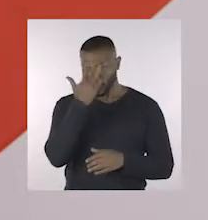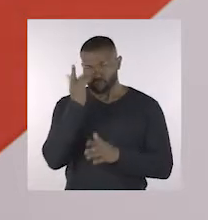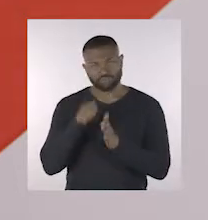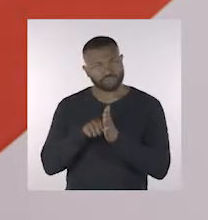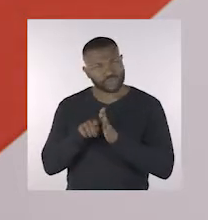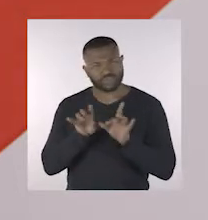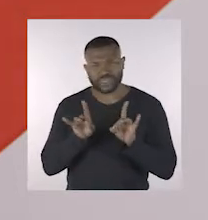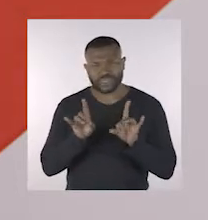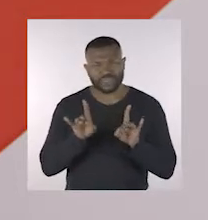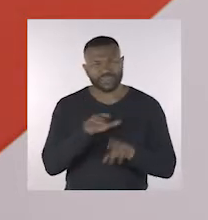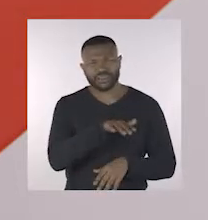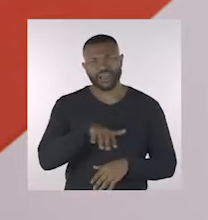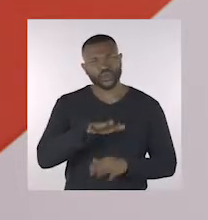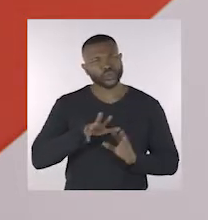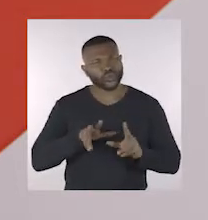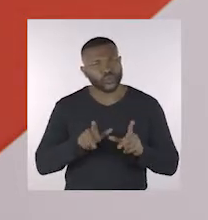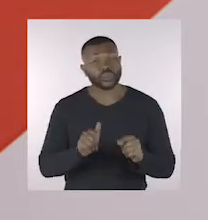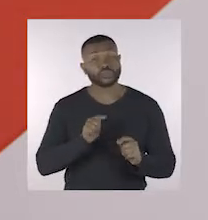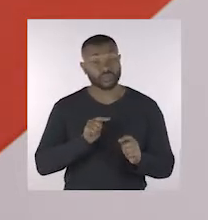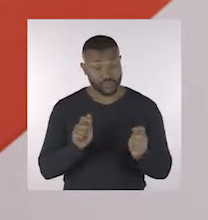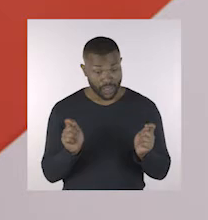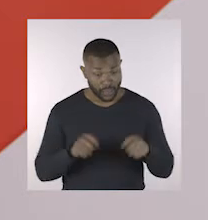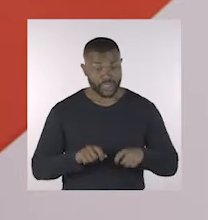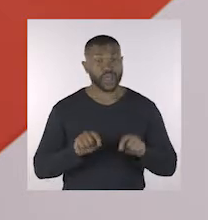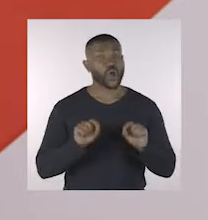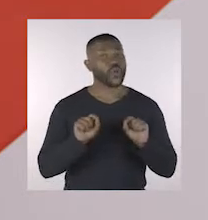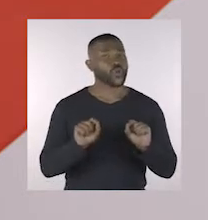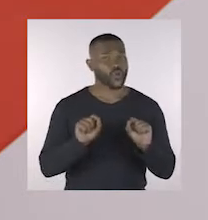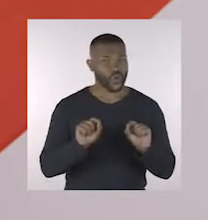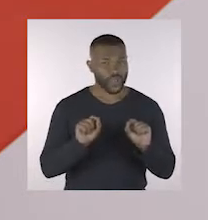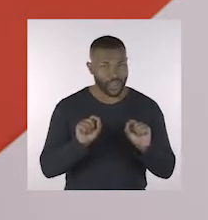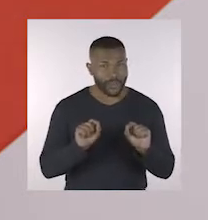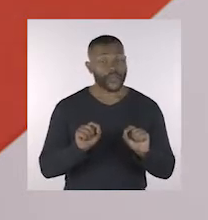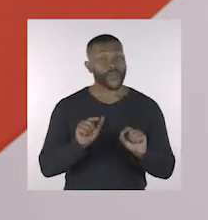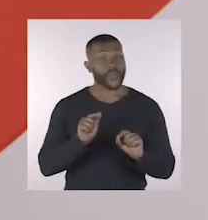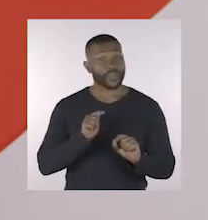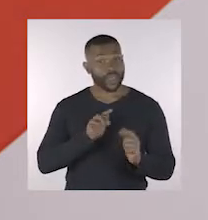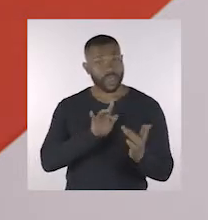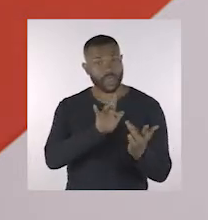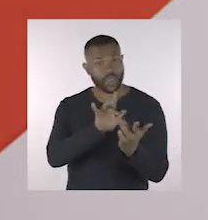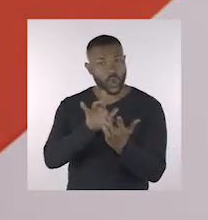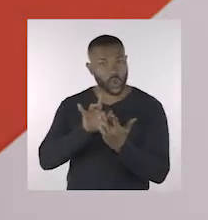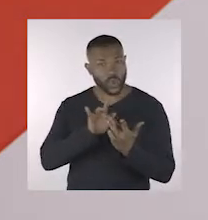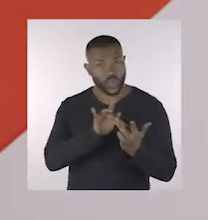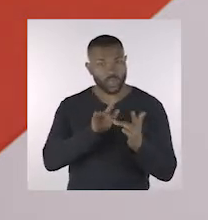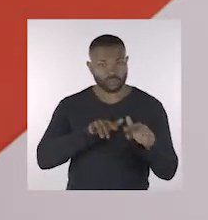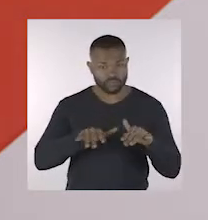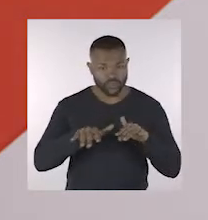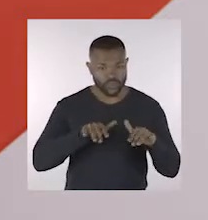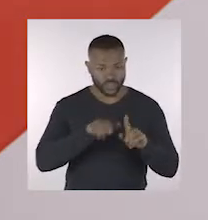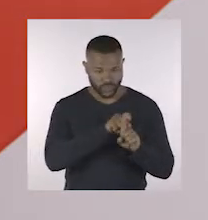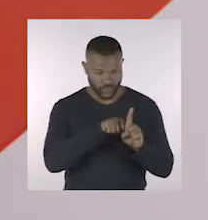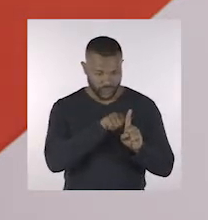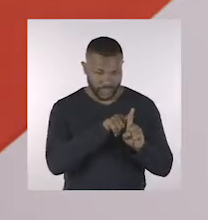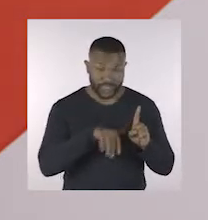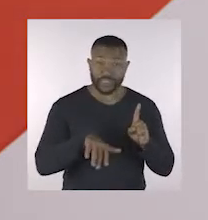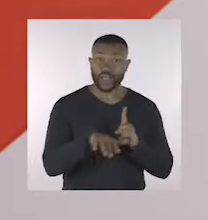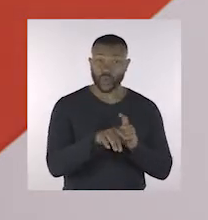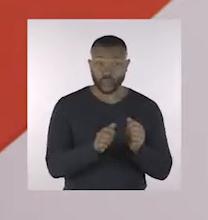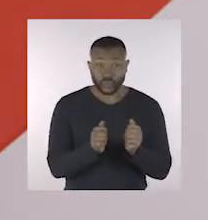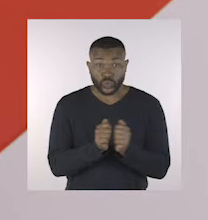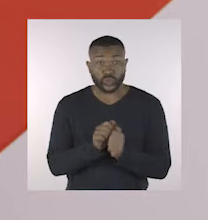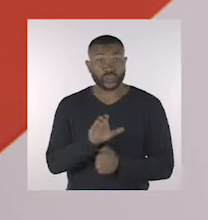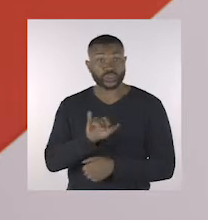tem tem especialista em todas as áreas e a gente tem uma capacidade de de ter essa relação com o movimento